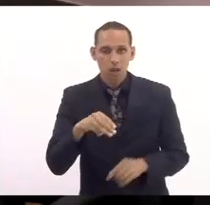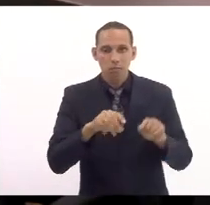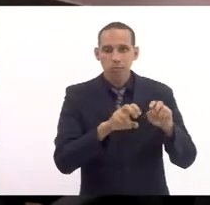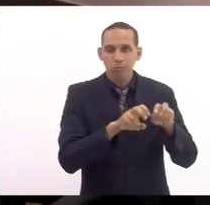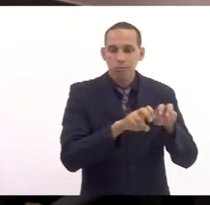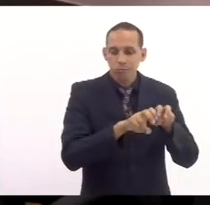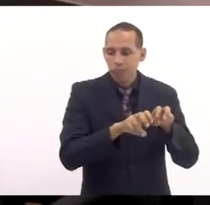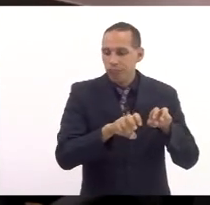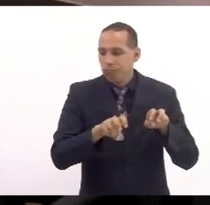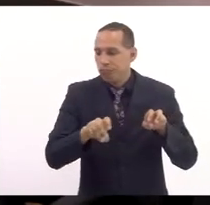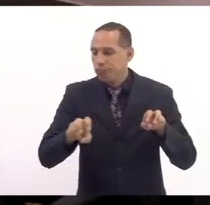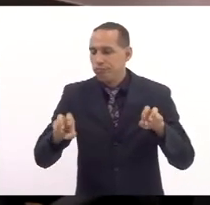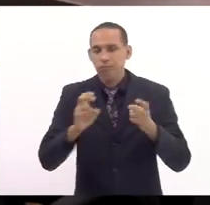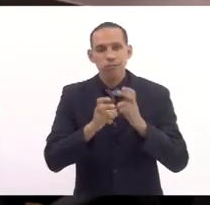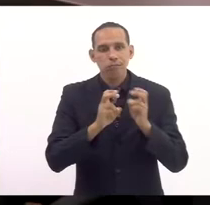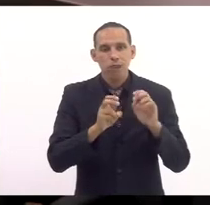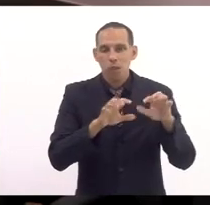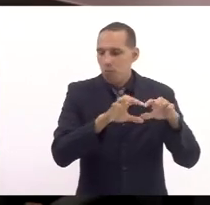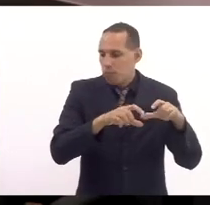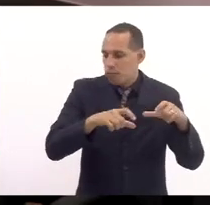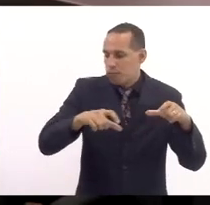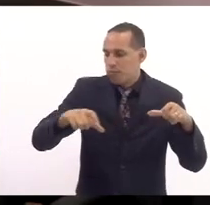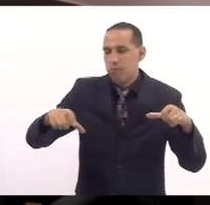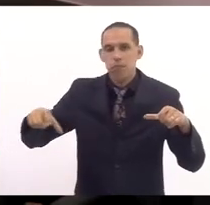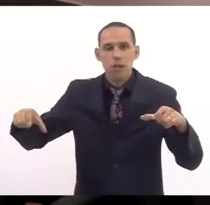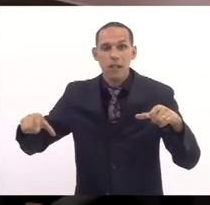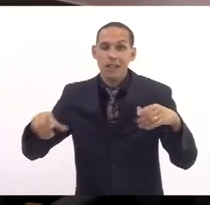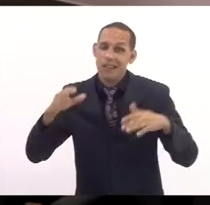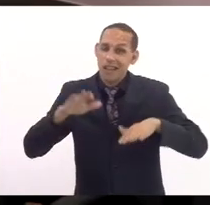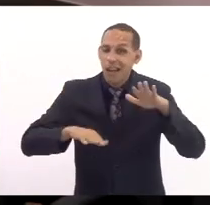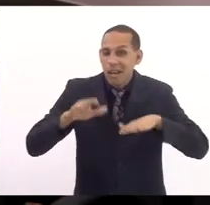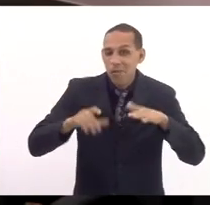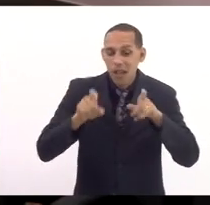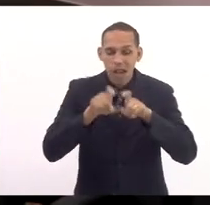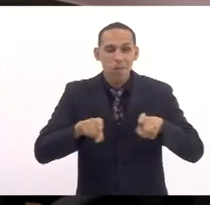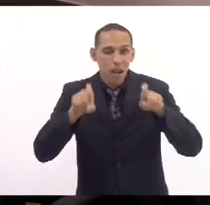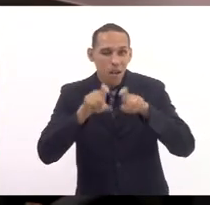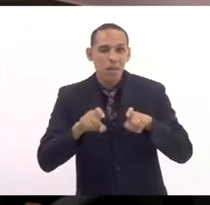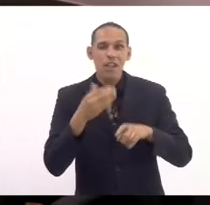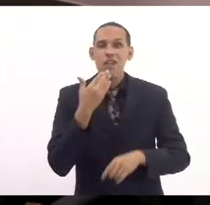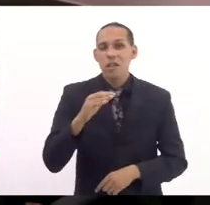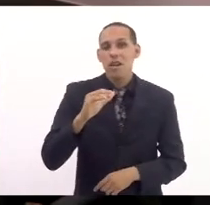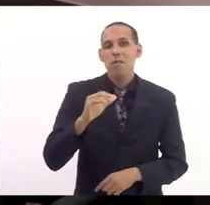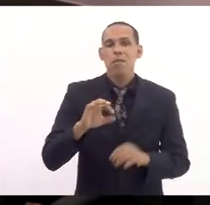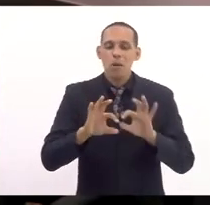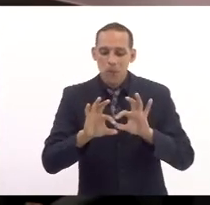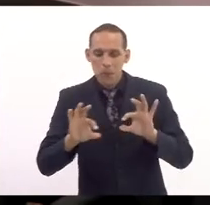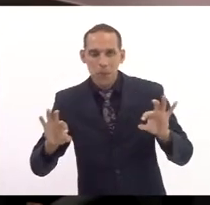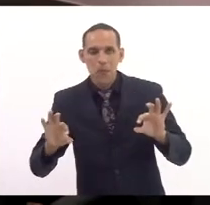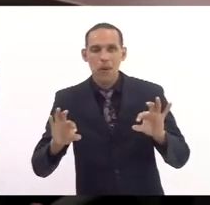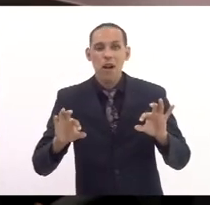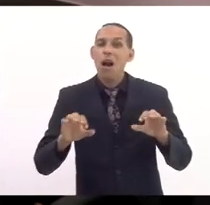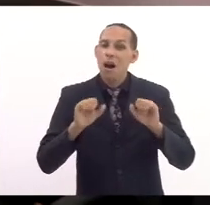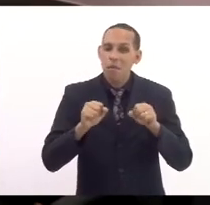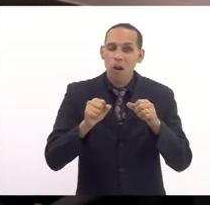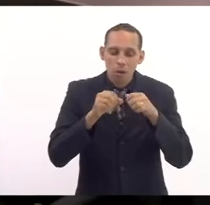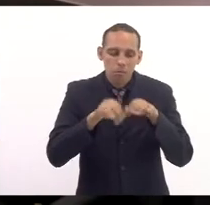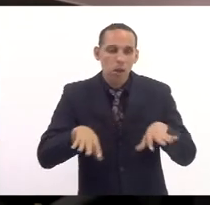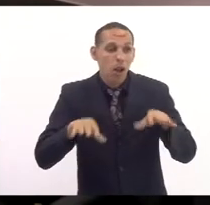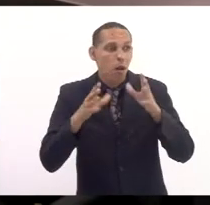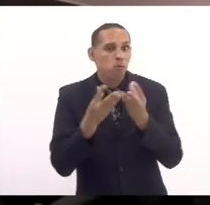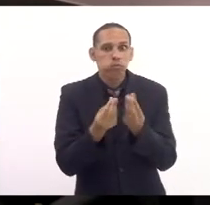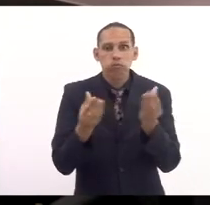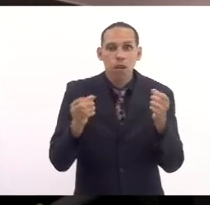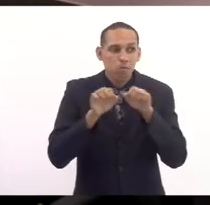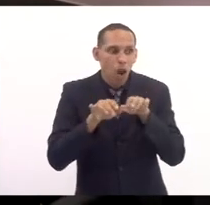férrea. Então, dependendo do tipo de cabo, do tipo de equipamento e da quantidade, o estrago pode ser muito grande.